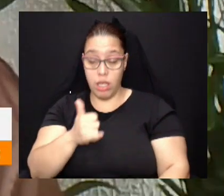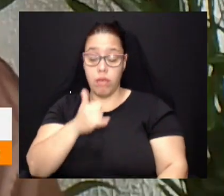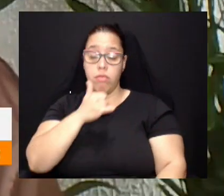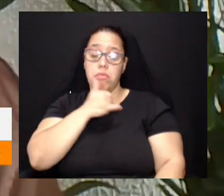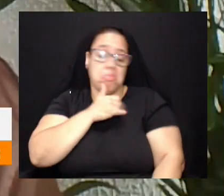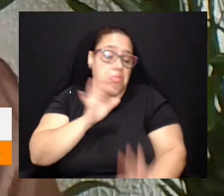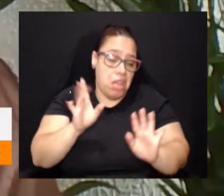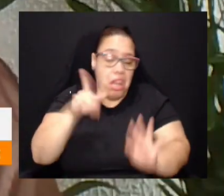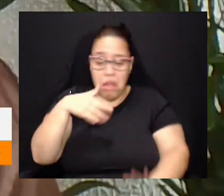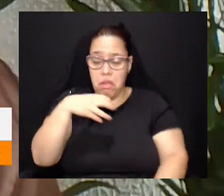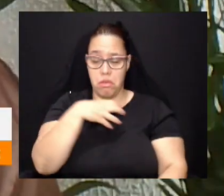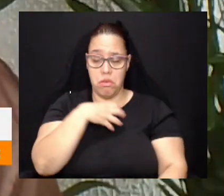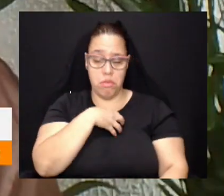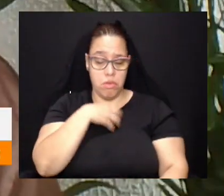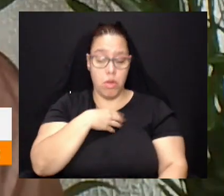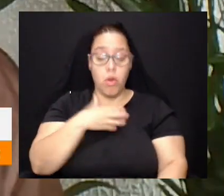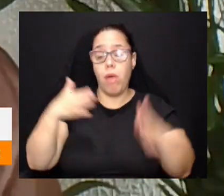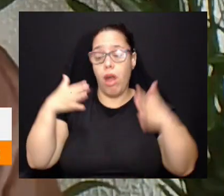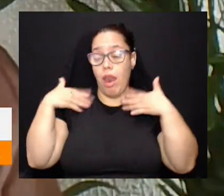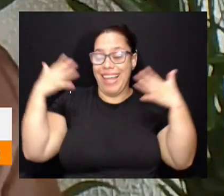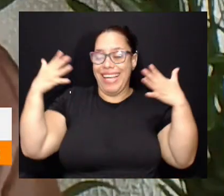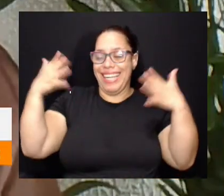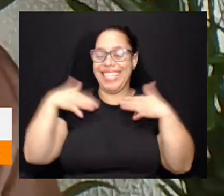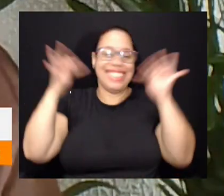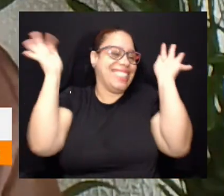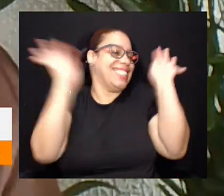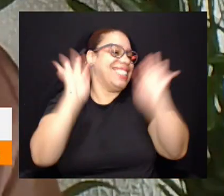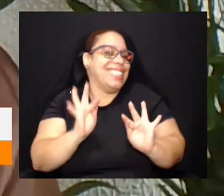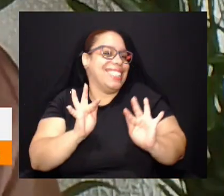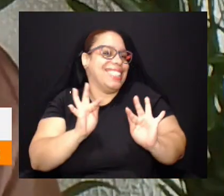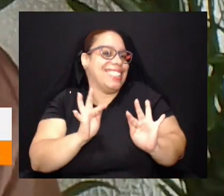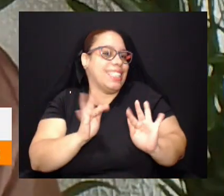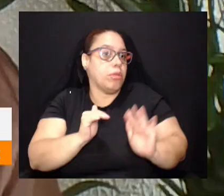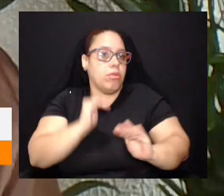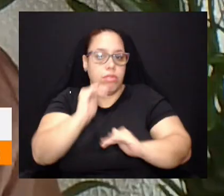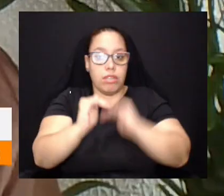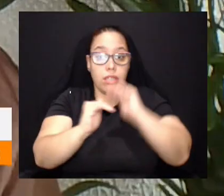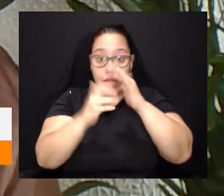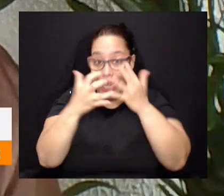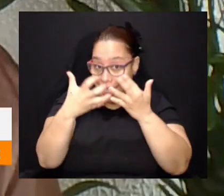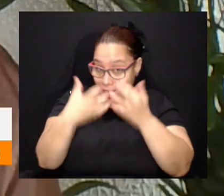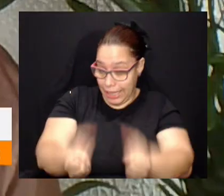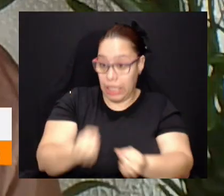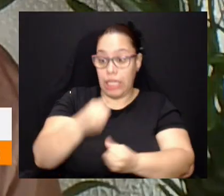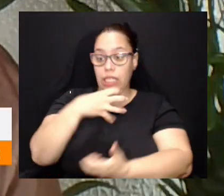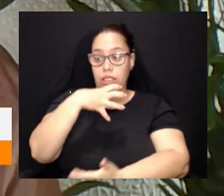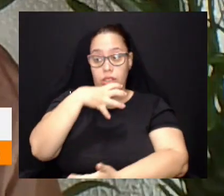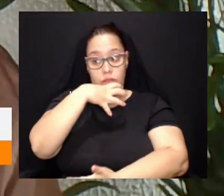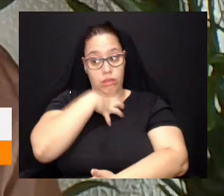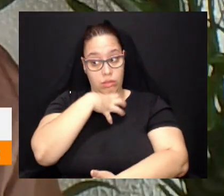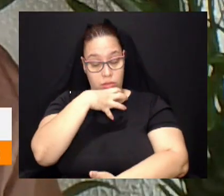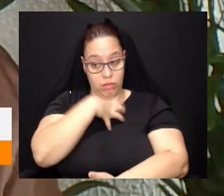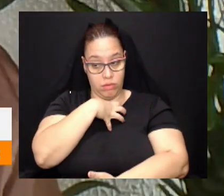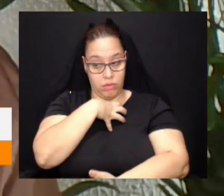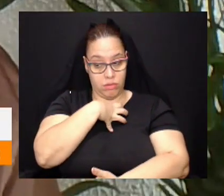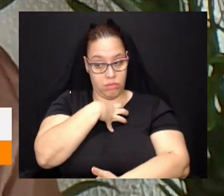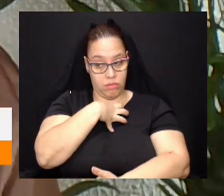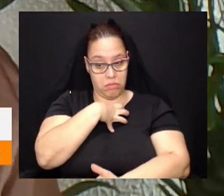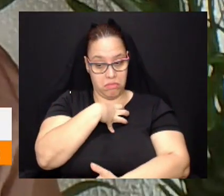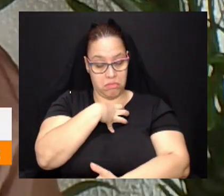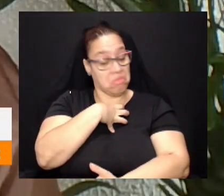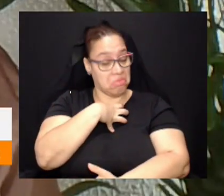como alegria, como felicidade. À medida que eu aceito esses sentimentos, eu permito que eles